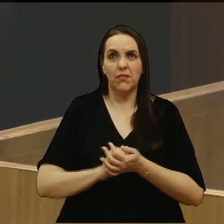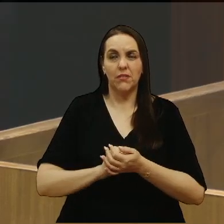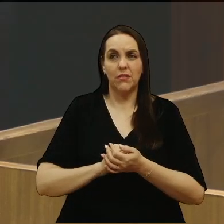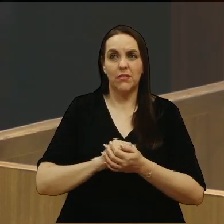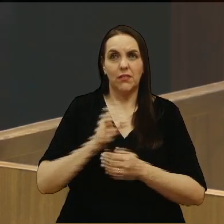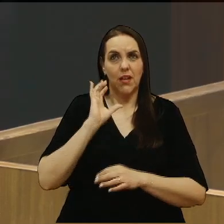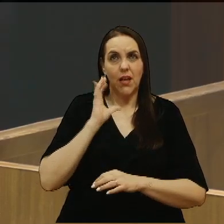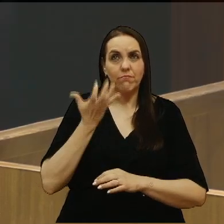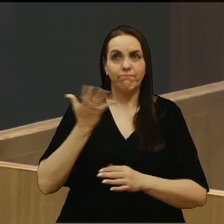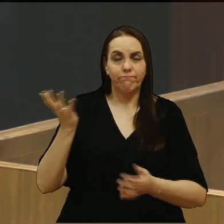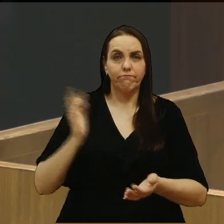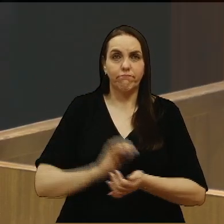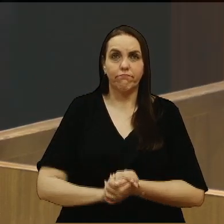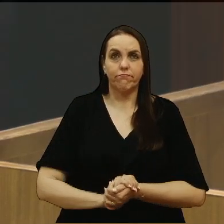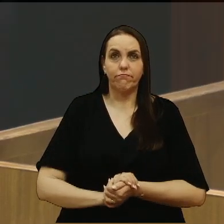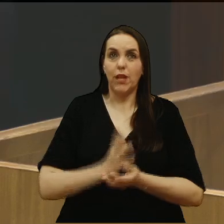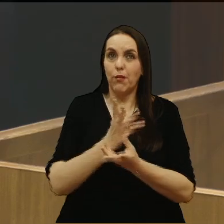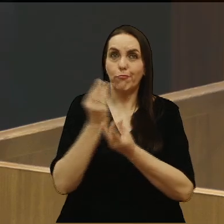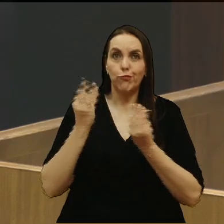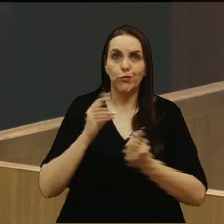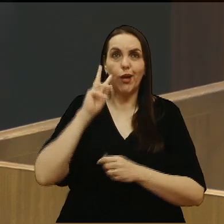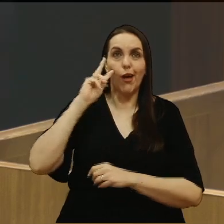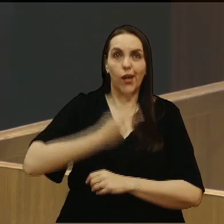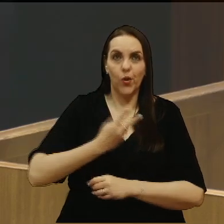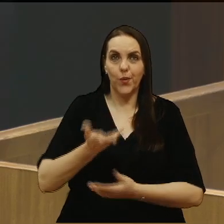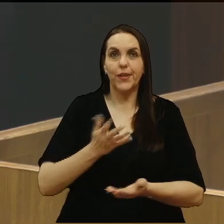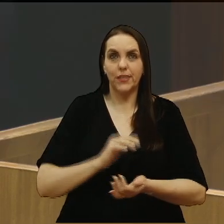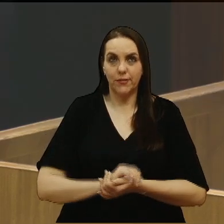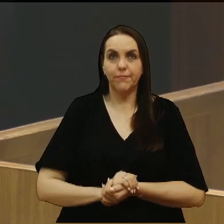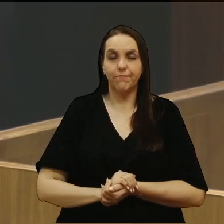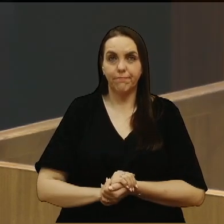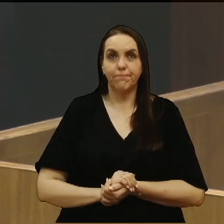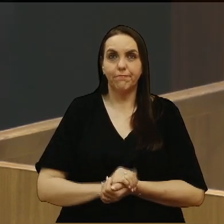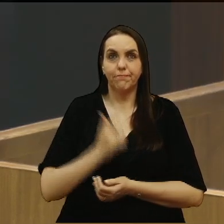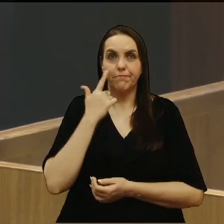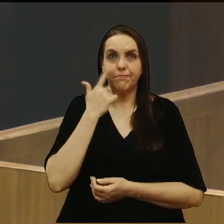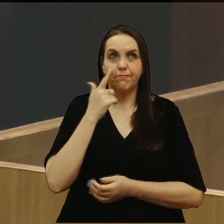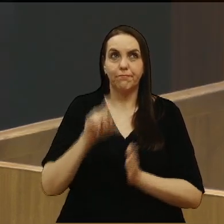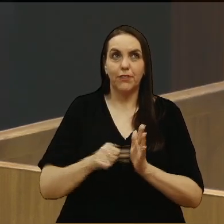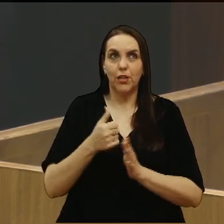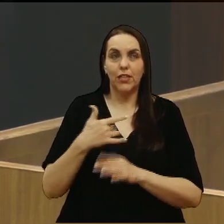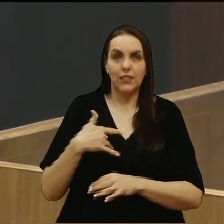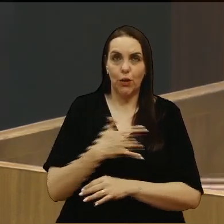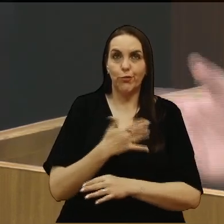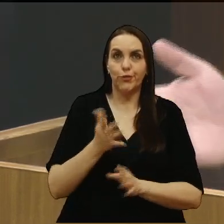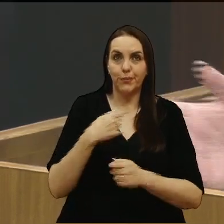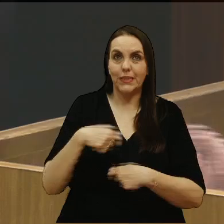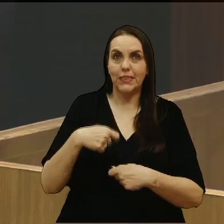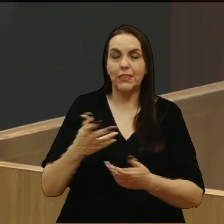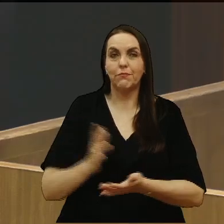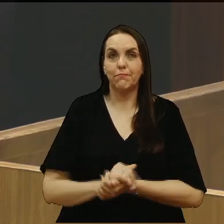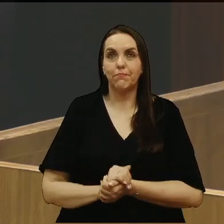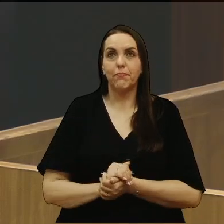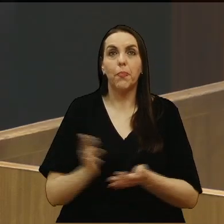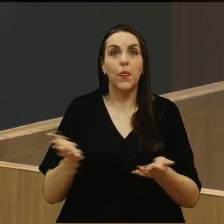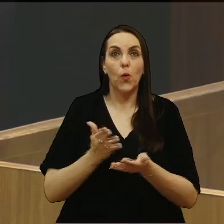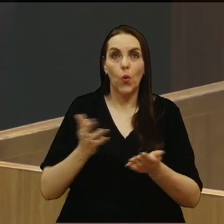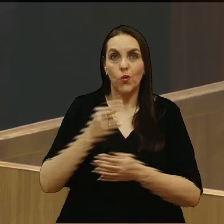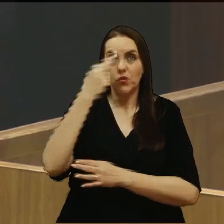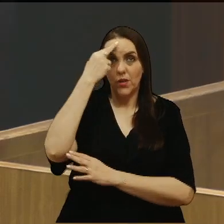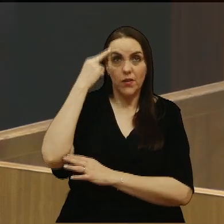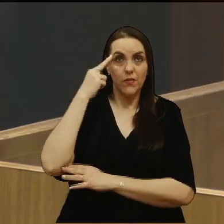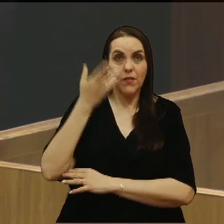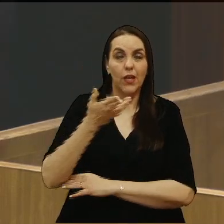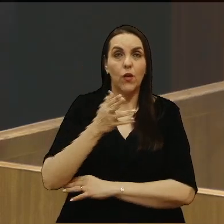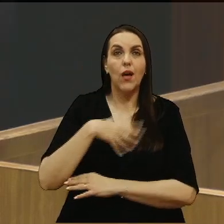causa. E são muitos, e eu reconheço isso. Todos reconhecem que a gente precisa melhorar na saúde. E por isso, hoje, o Rafael Bueno logo